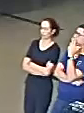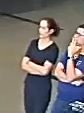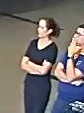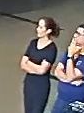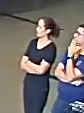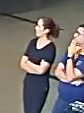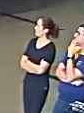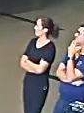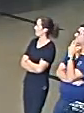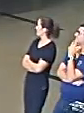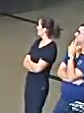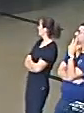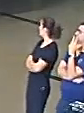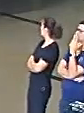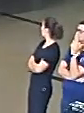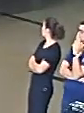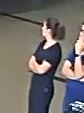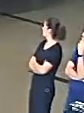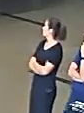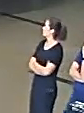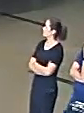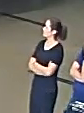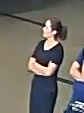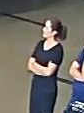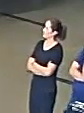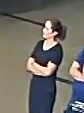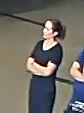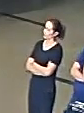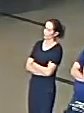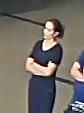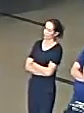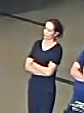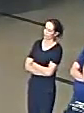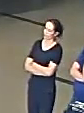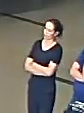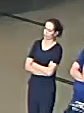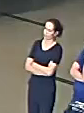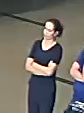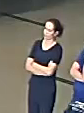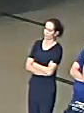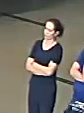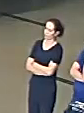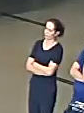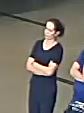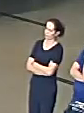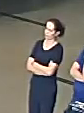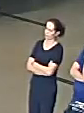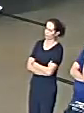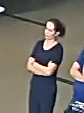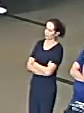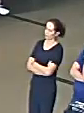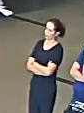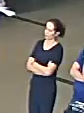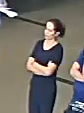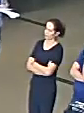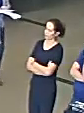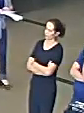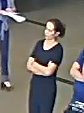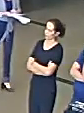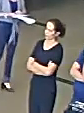Estadual do movimento de pessoas com deficiência do solidariedade aqui do Estado de Minas Gerais eu passo a